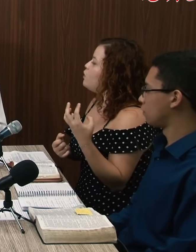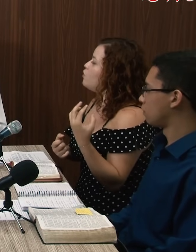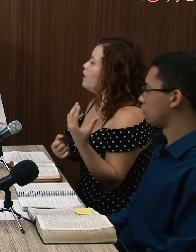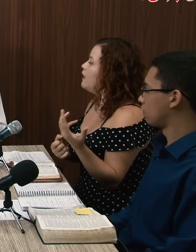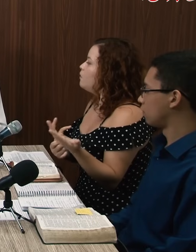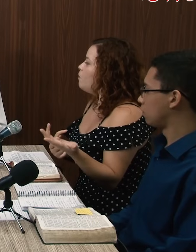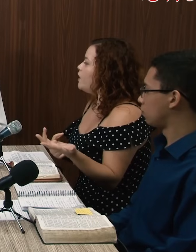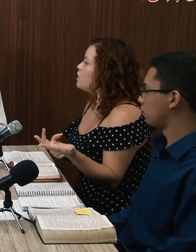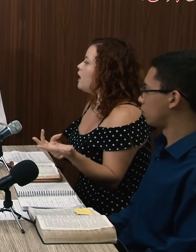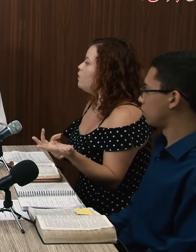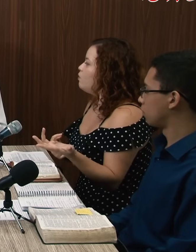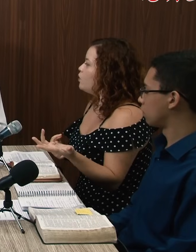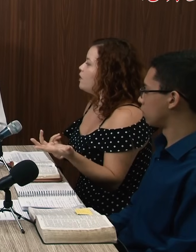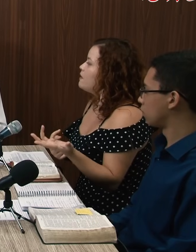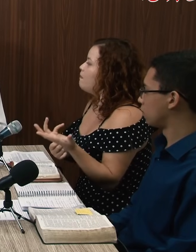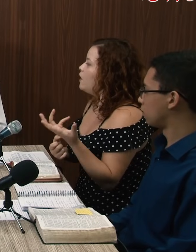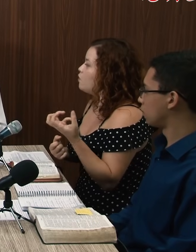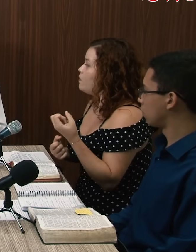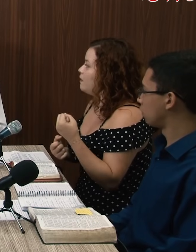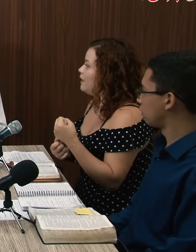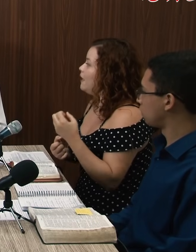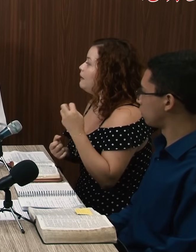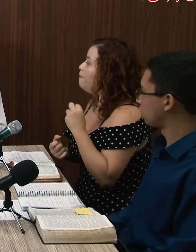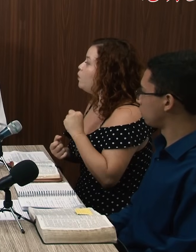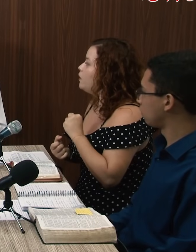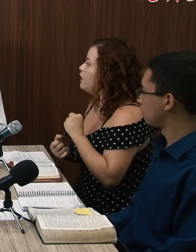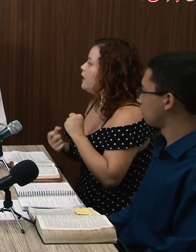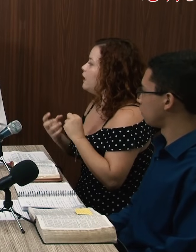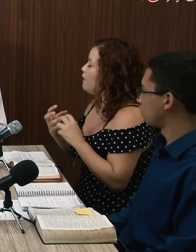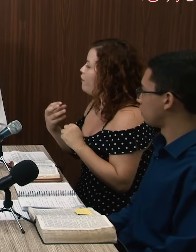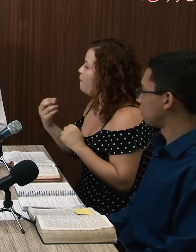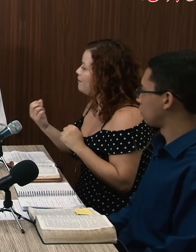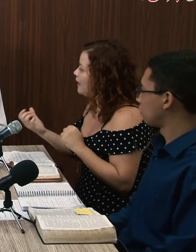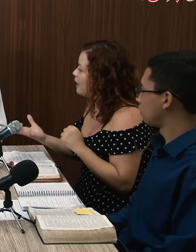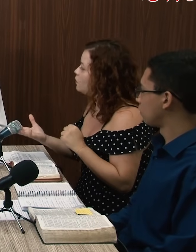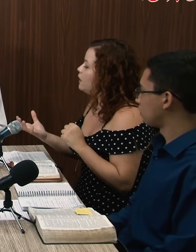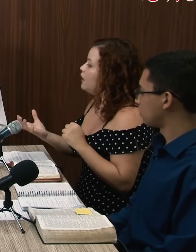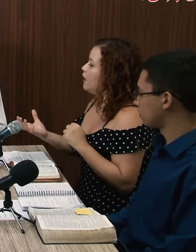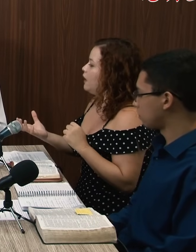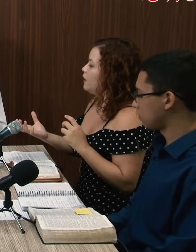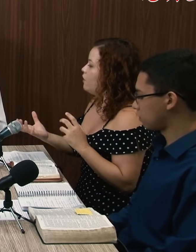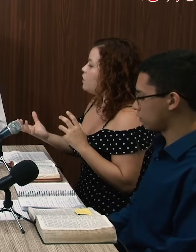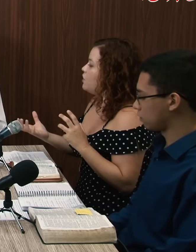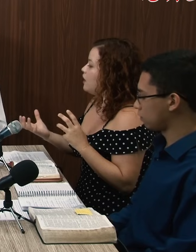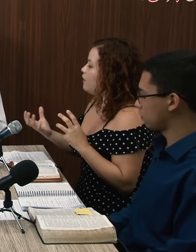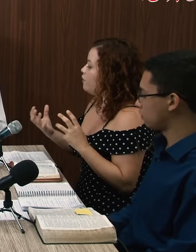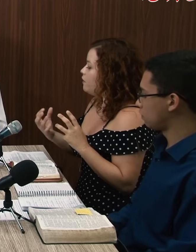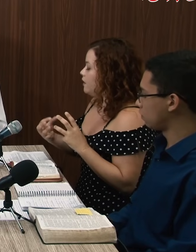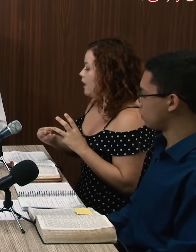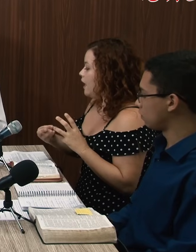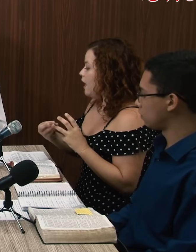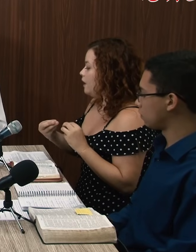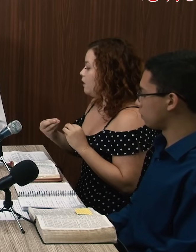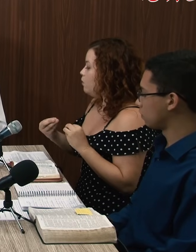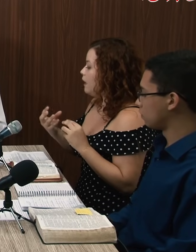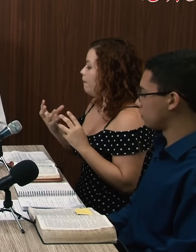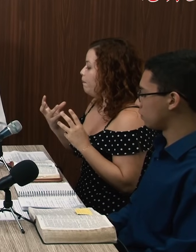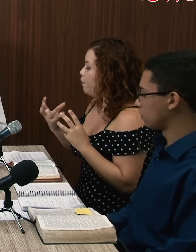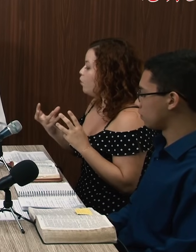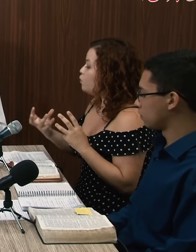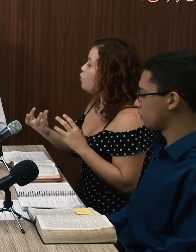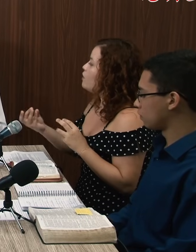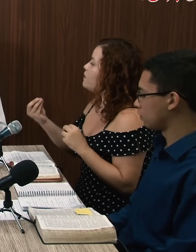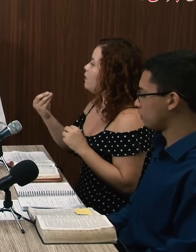pode ser misturada com mais nada, e o mosto é essa parte concentrada, pura, né, que não é fermentado. Então a gente tem que ter aquilo